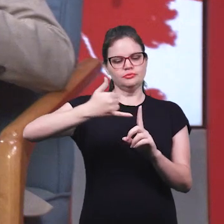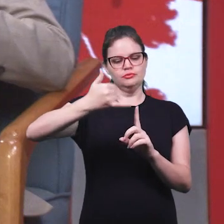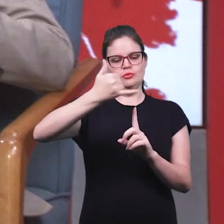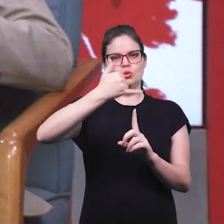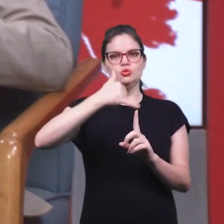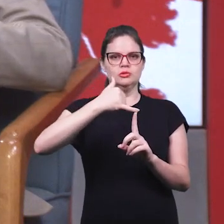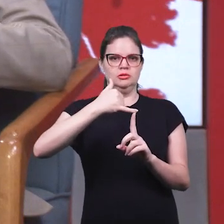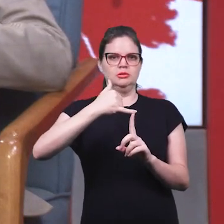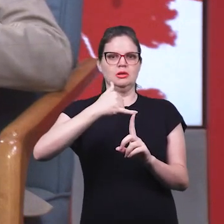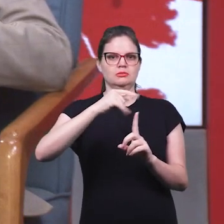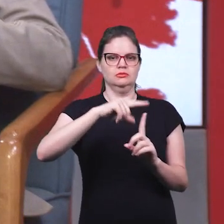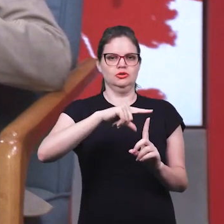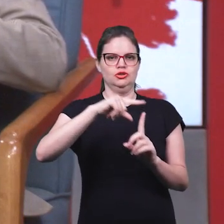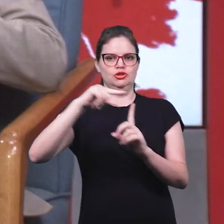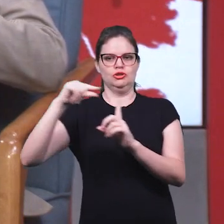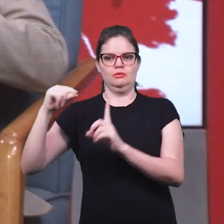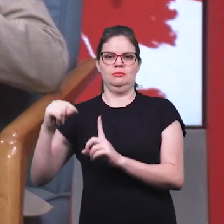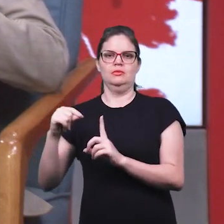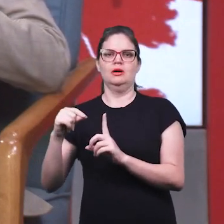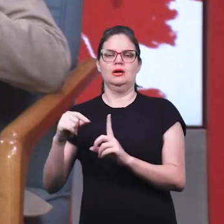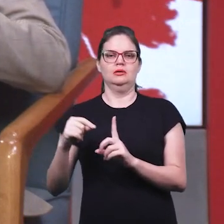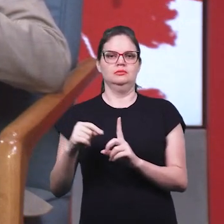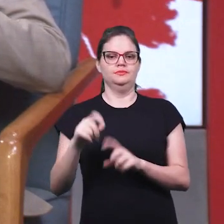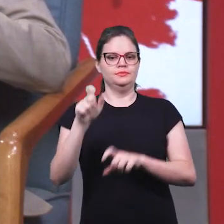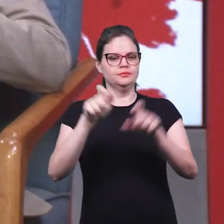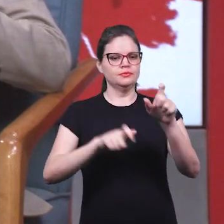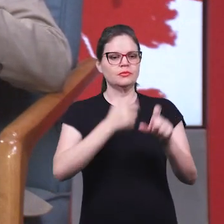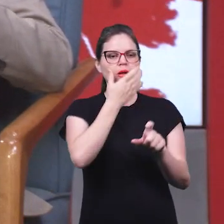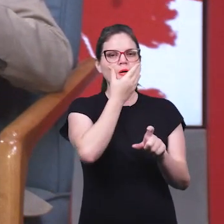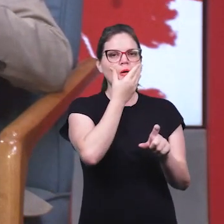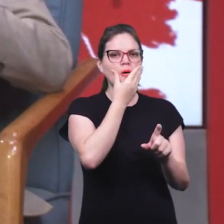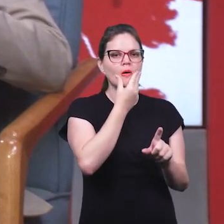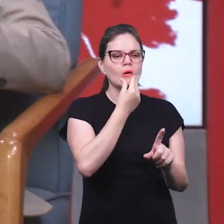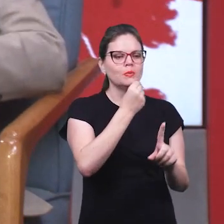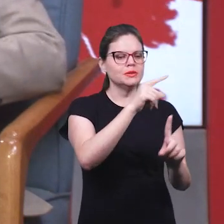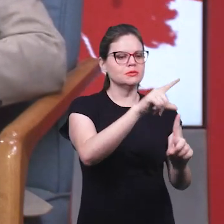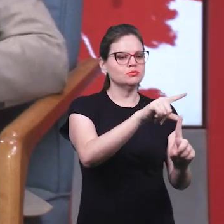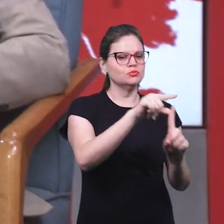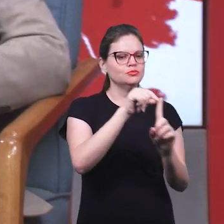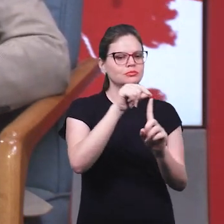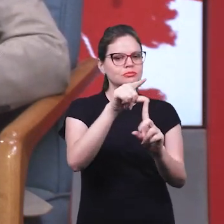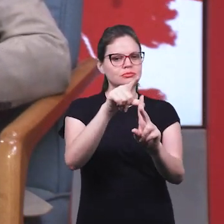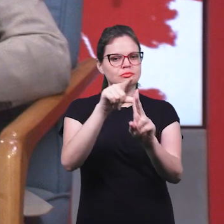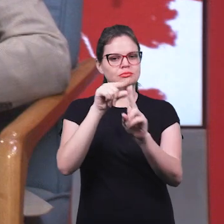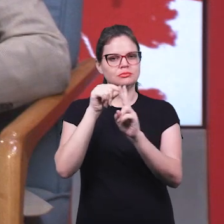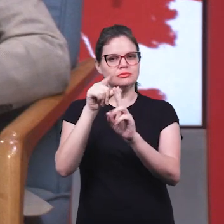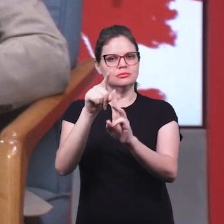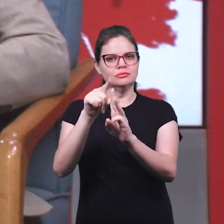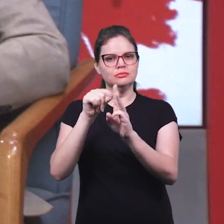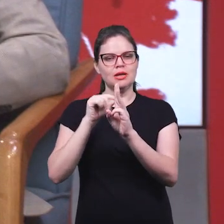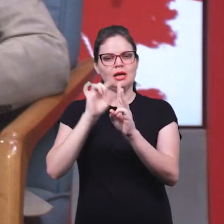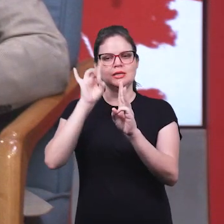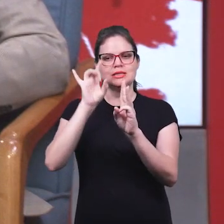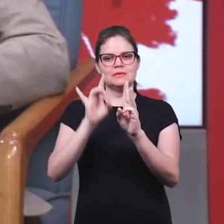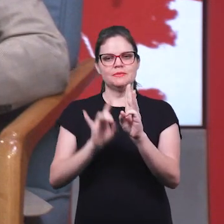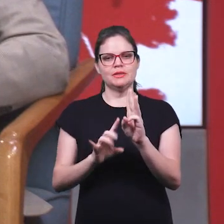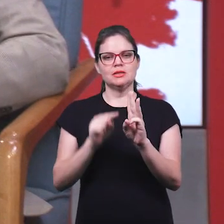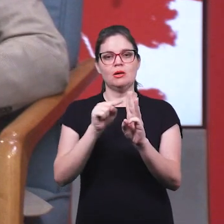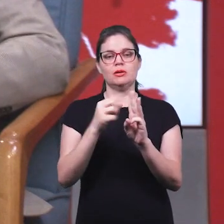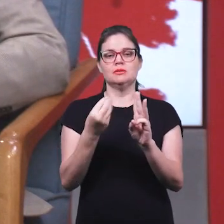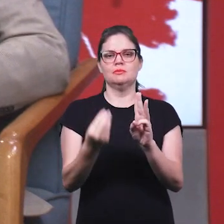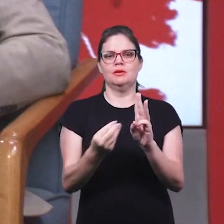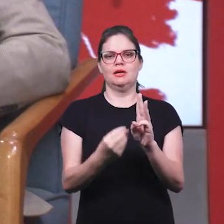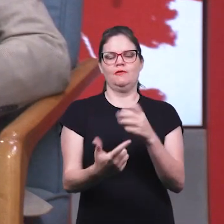o ministério, ou seja, aqueles varões que foram levantados de maneira especial para